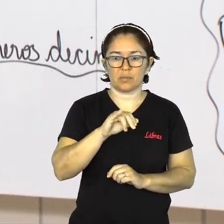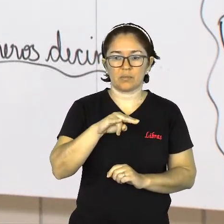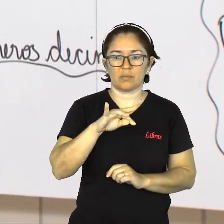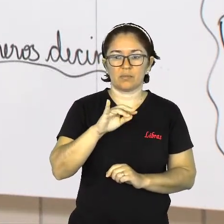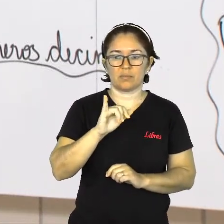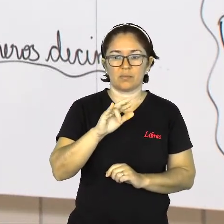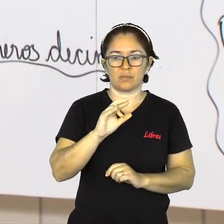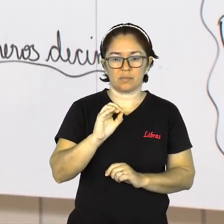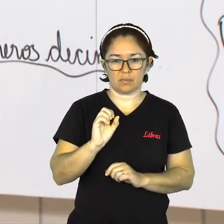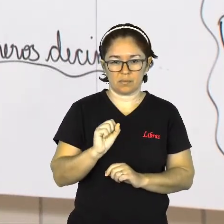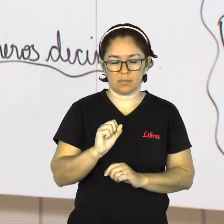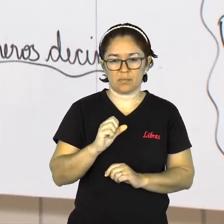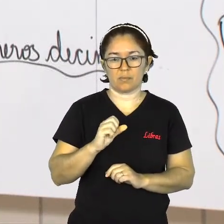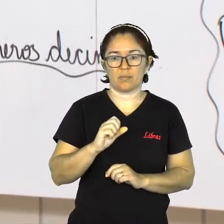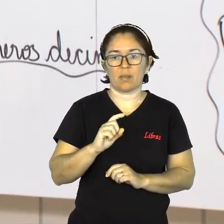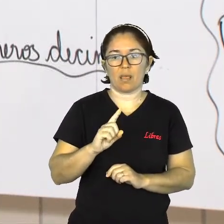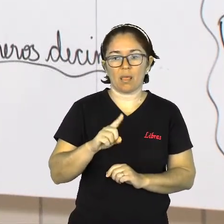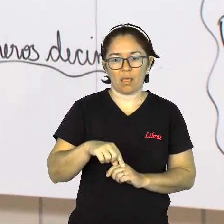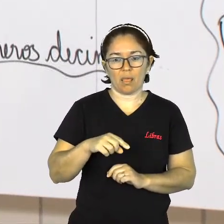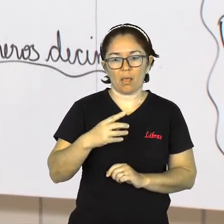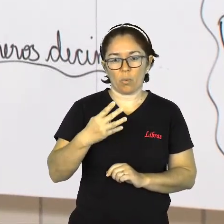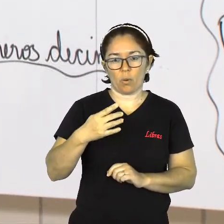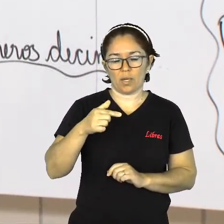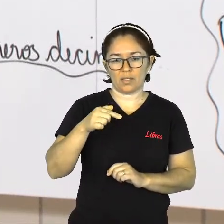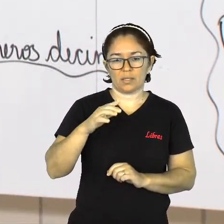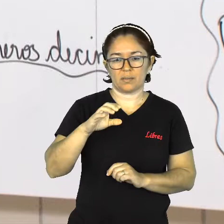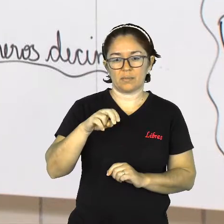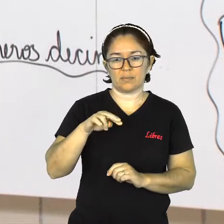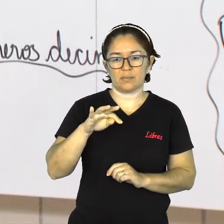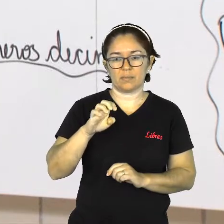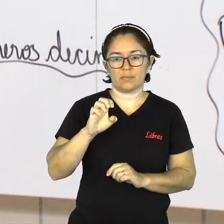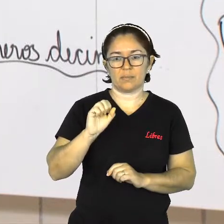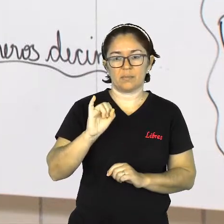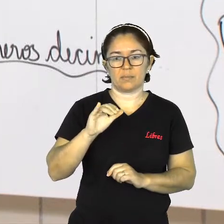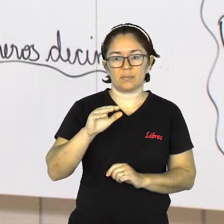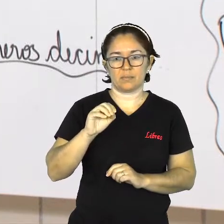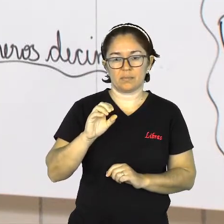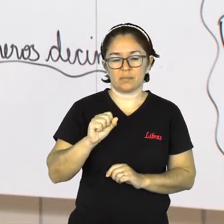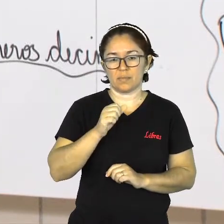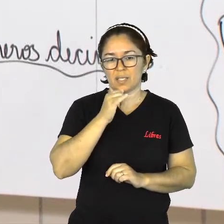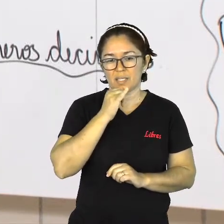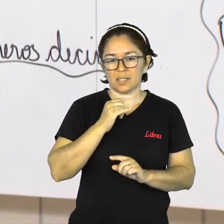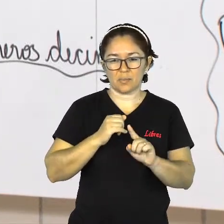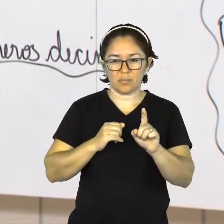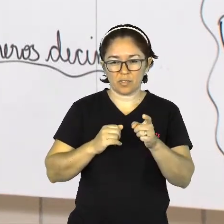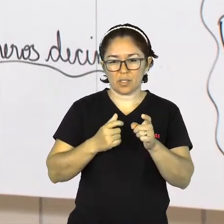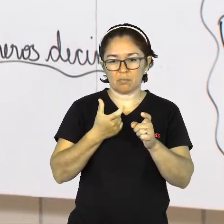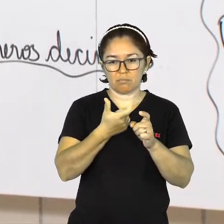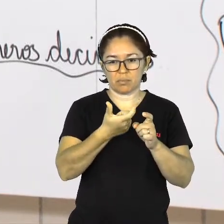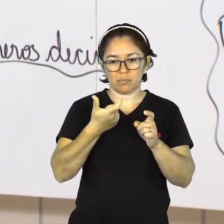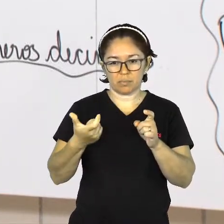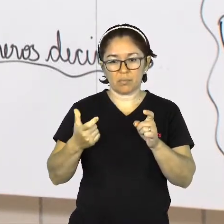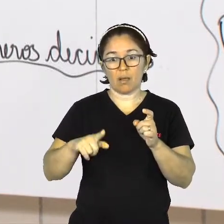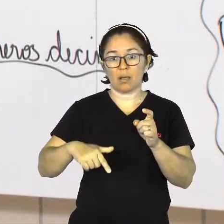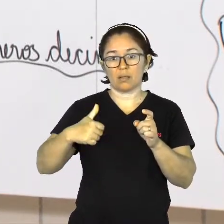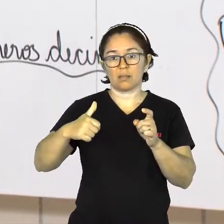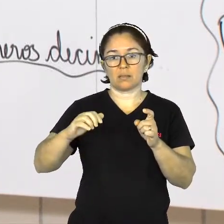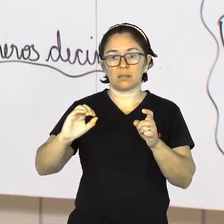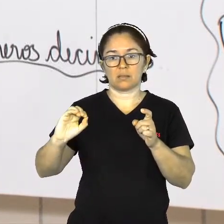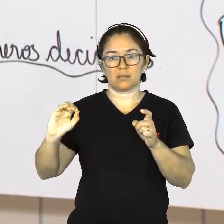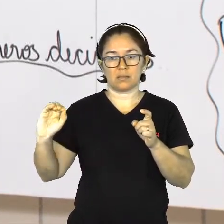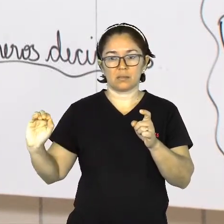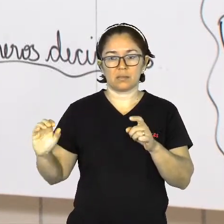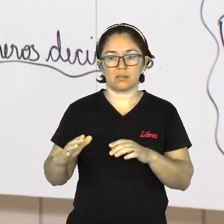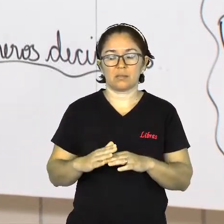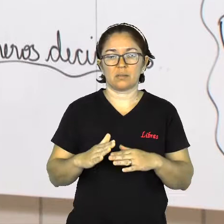47 centésimos. Se são dois números depois da vírgula, é 100. Então, como que vai ficar, professora? Vai